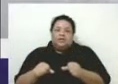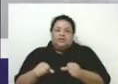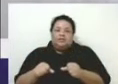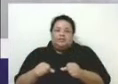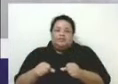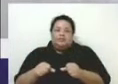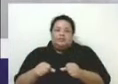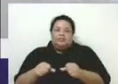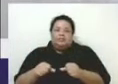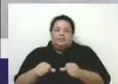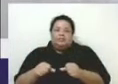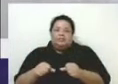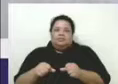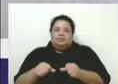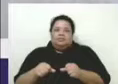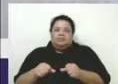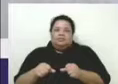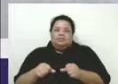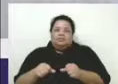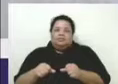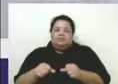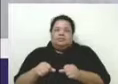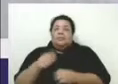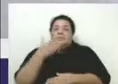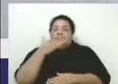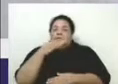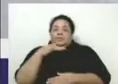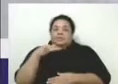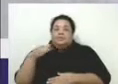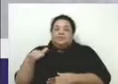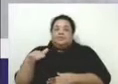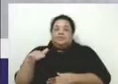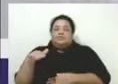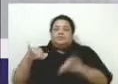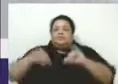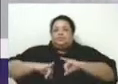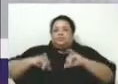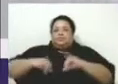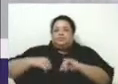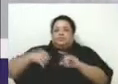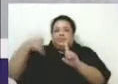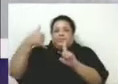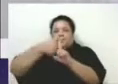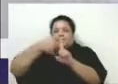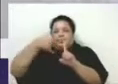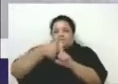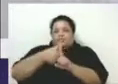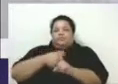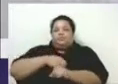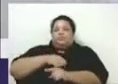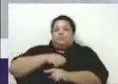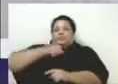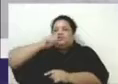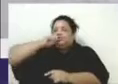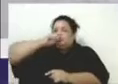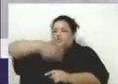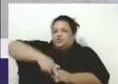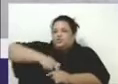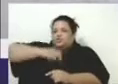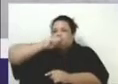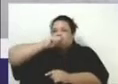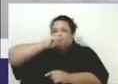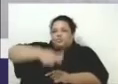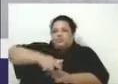escola Luiz Tácito, a criança passou então a sofrer bullying, xingamentos de um outro